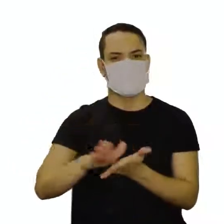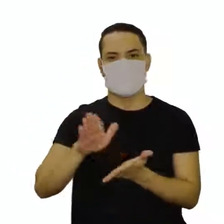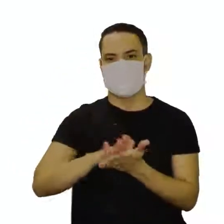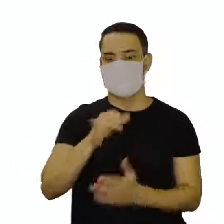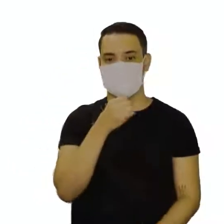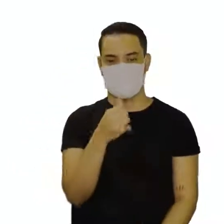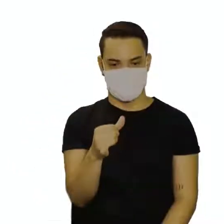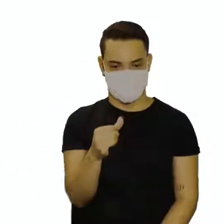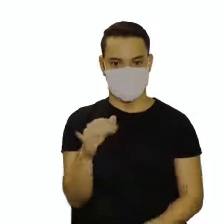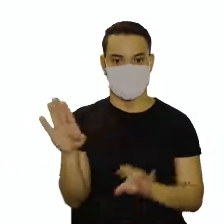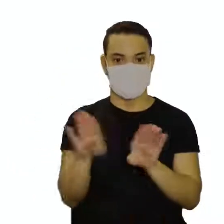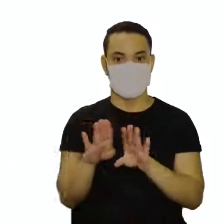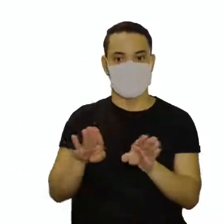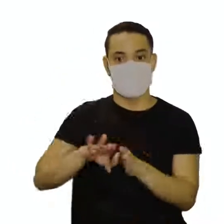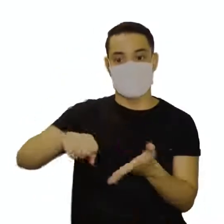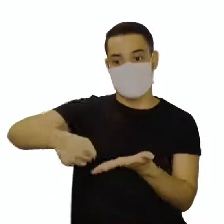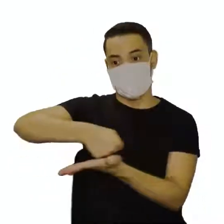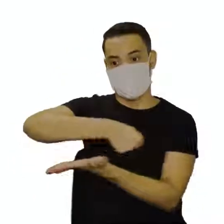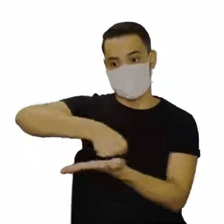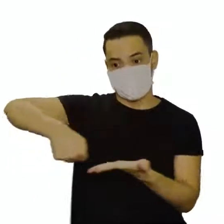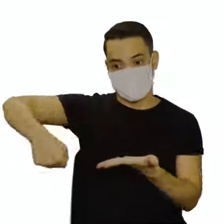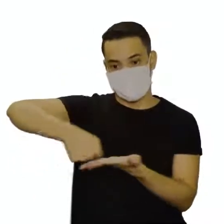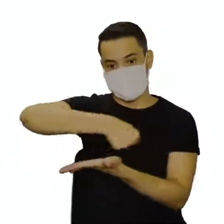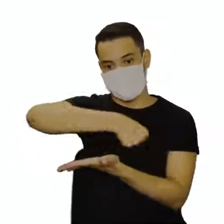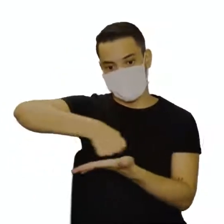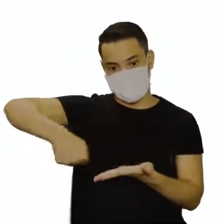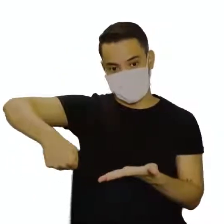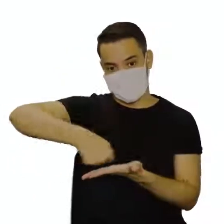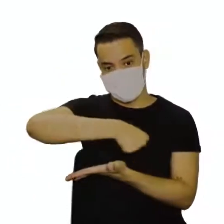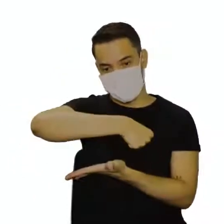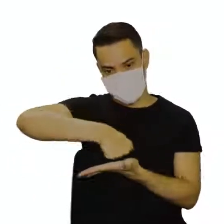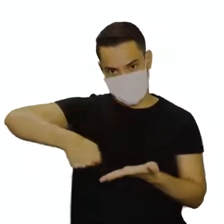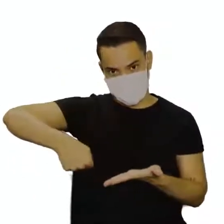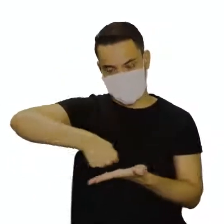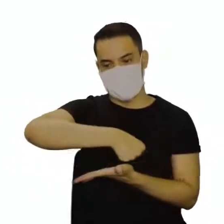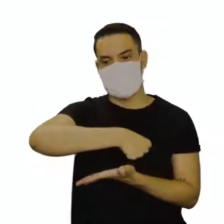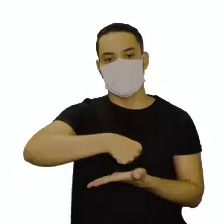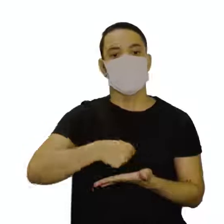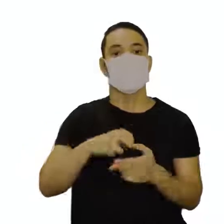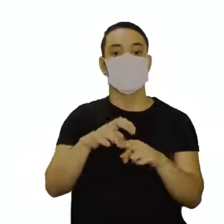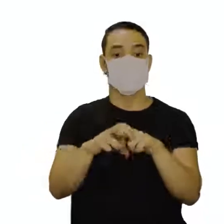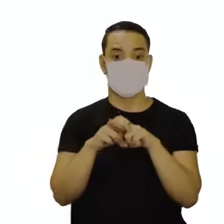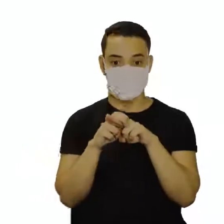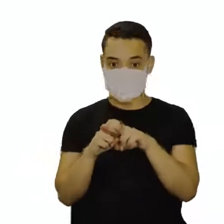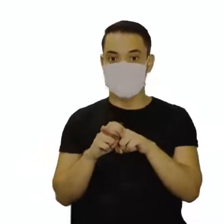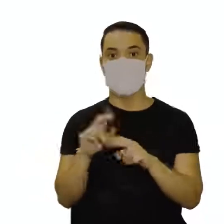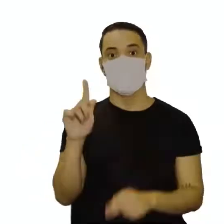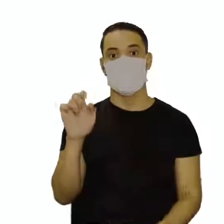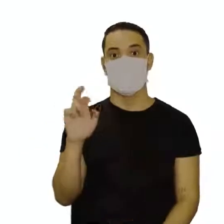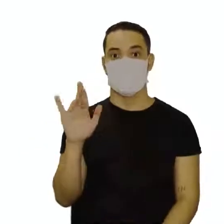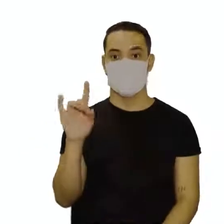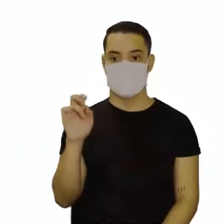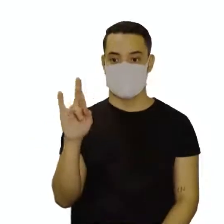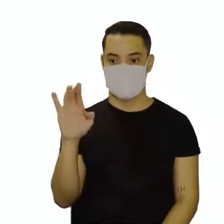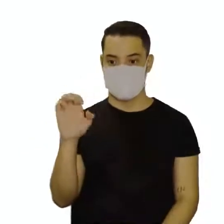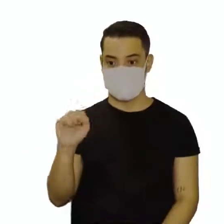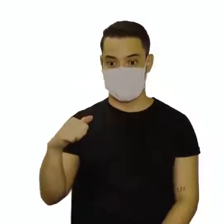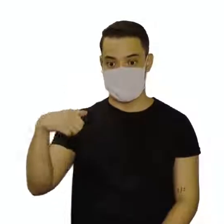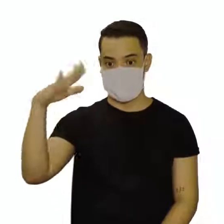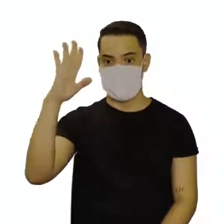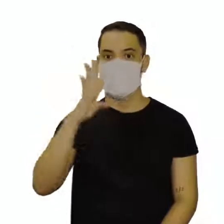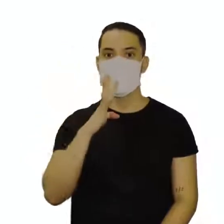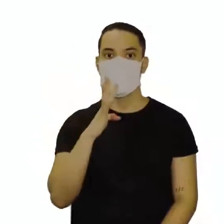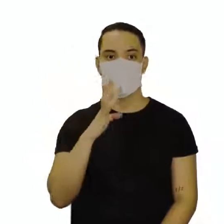residências, e aquecer o ferro elétrico, passar roupa, né? Os geradores mais conhecidos e